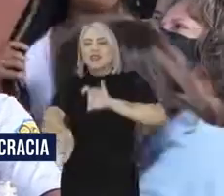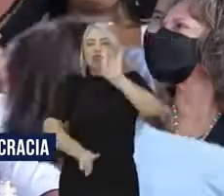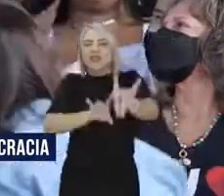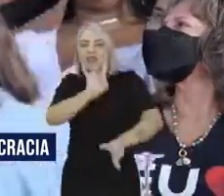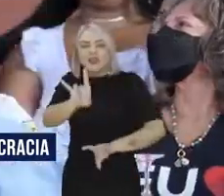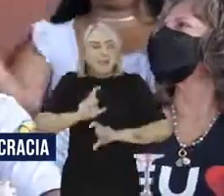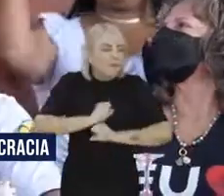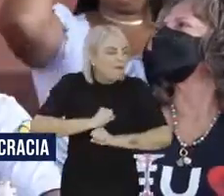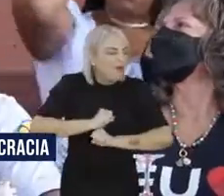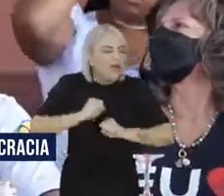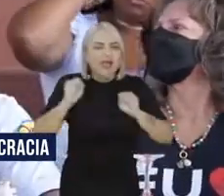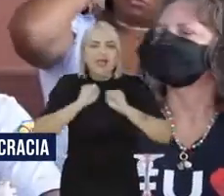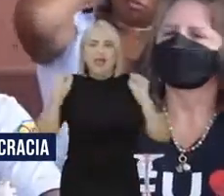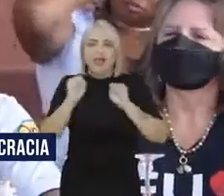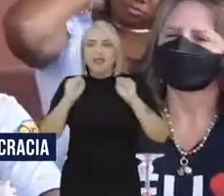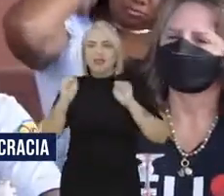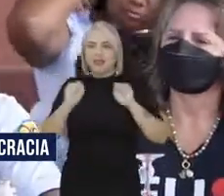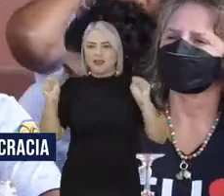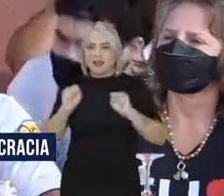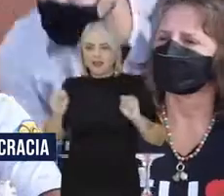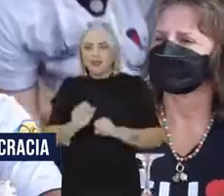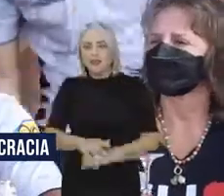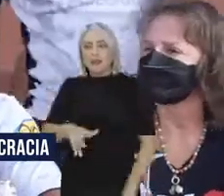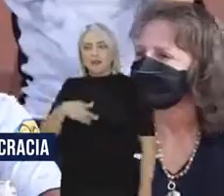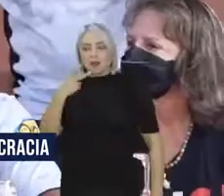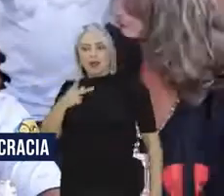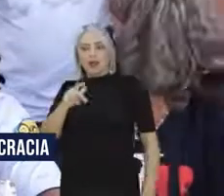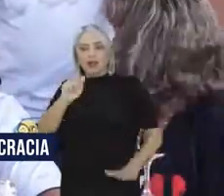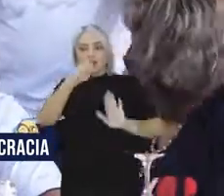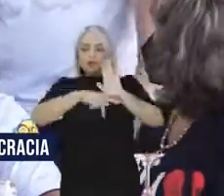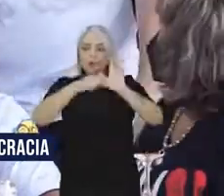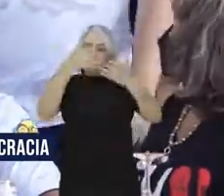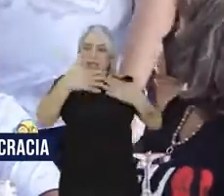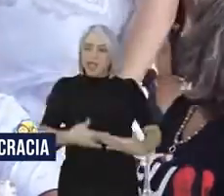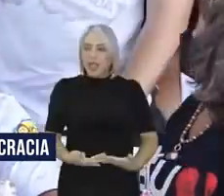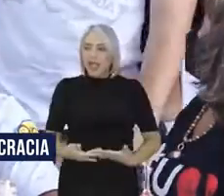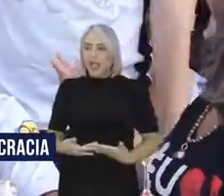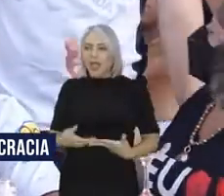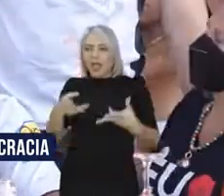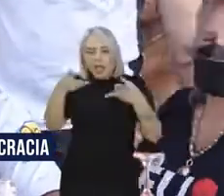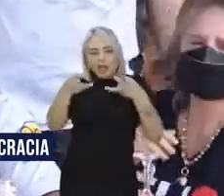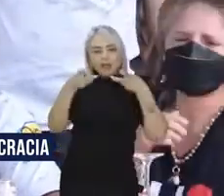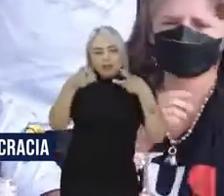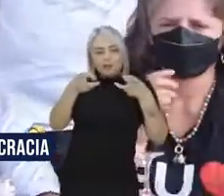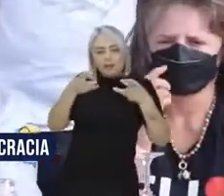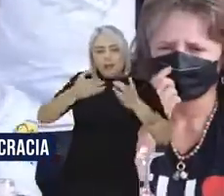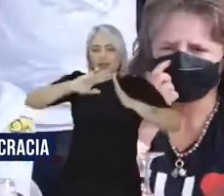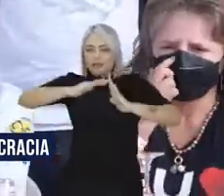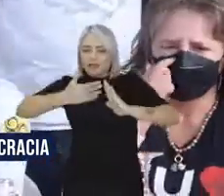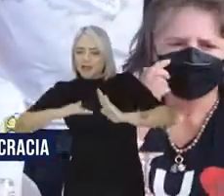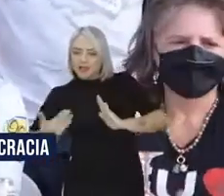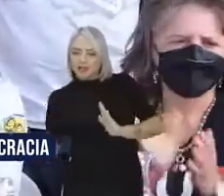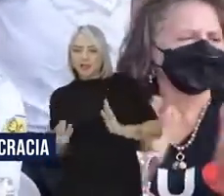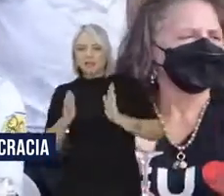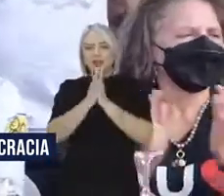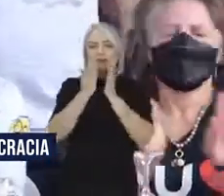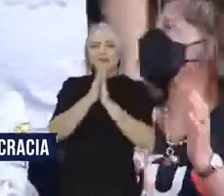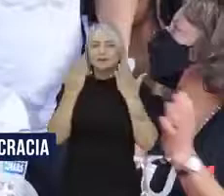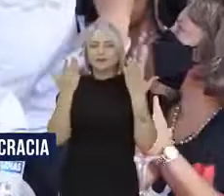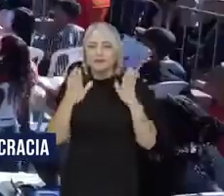João Victor, para falar do projeto Observatório de Olho na Quebrada. Eu quero uma salva de palmas pro João.